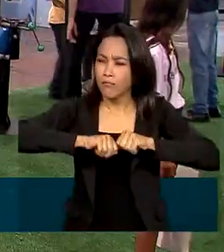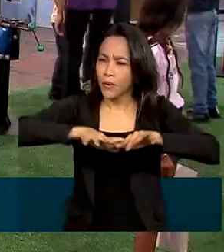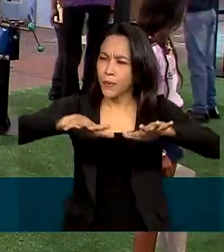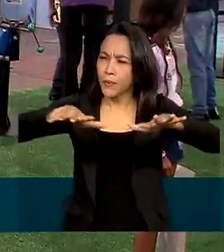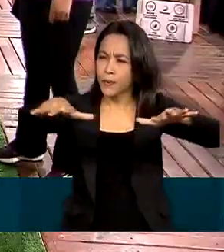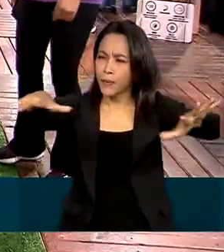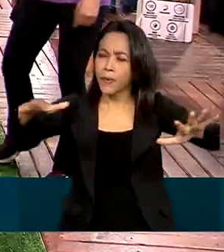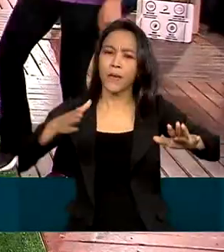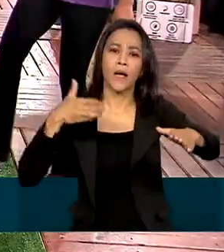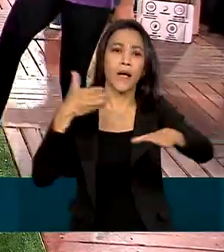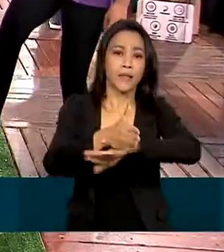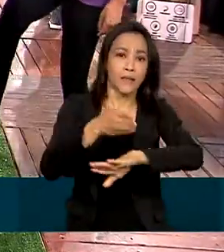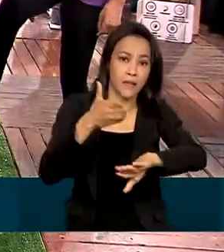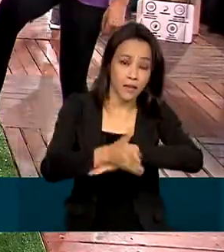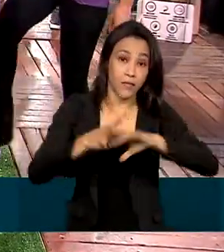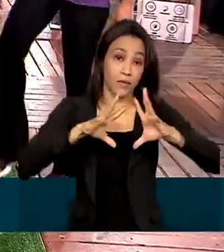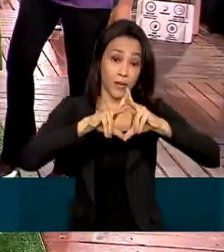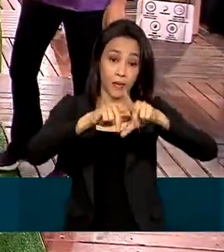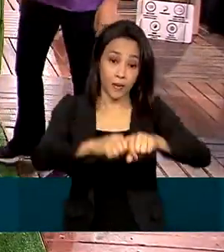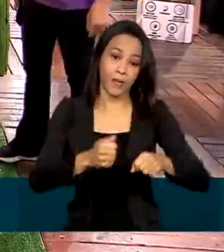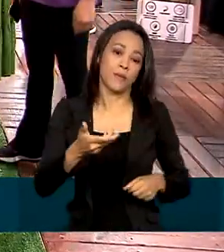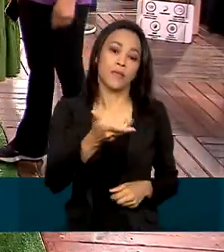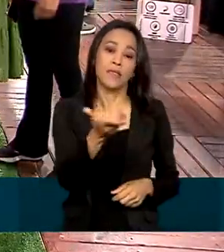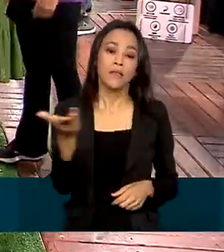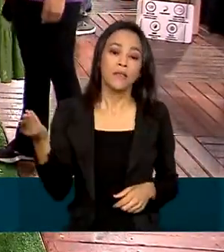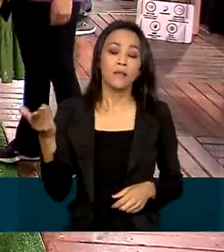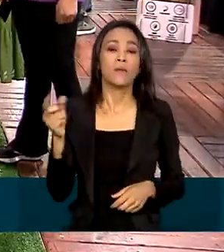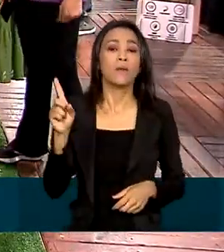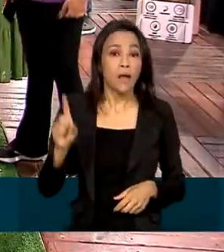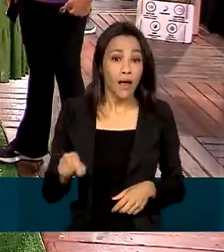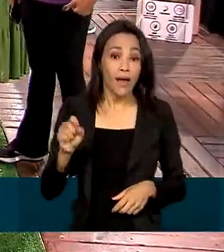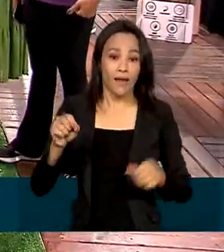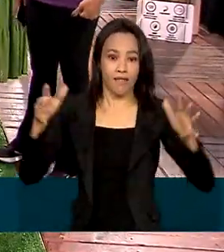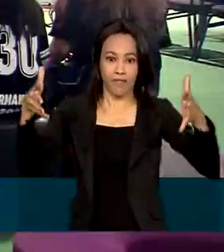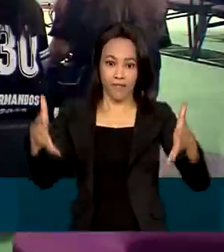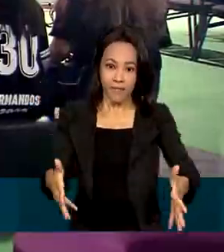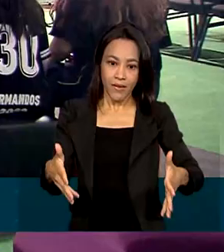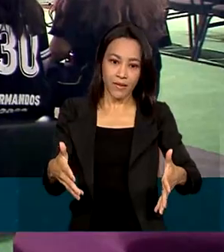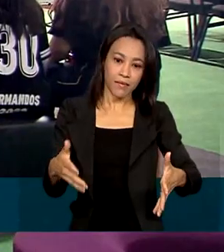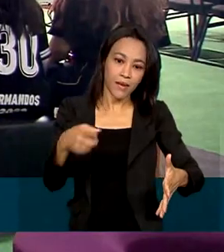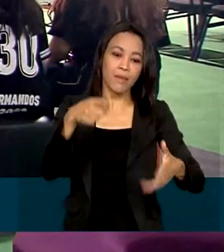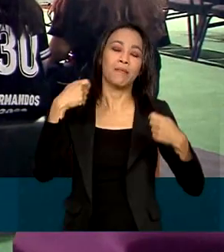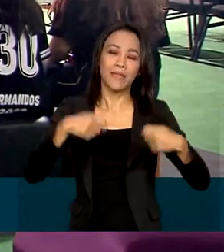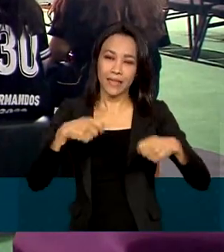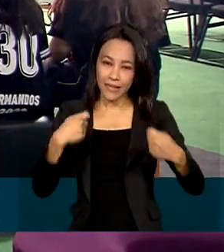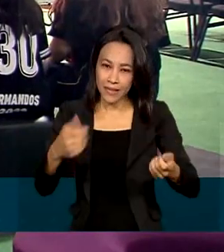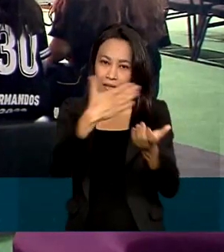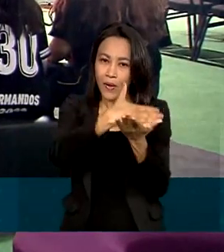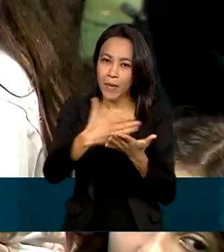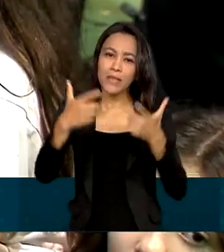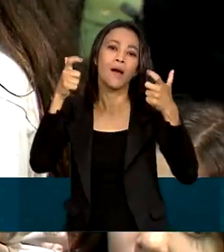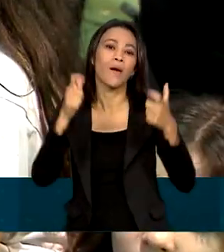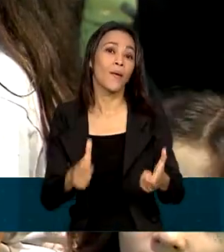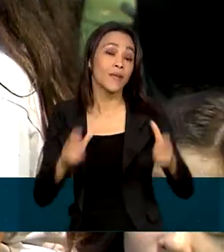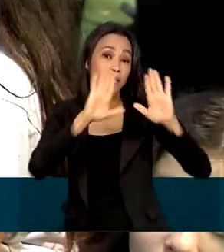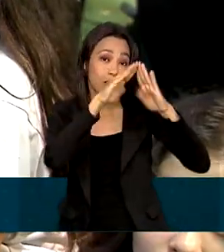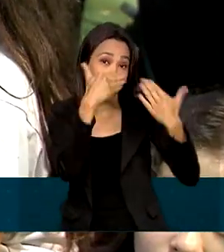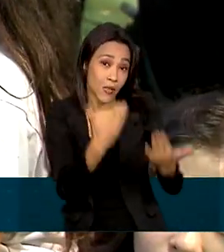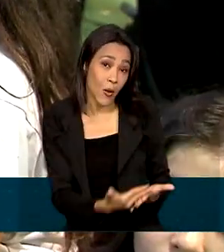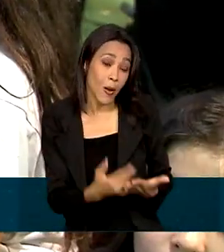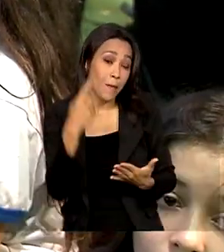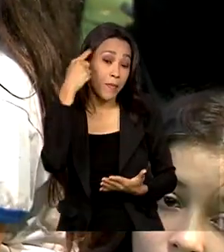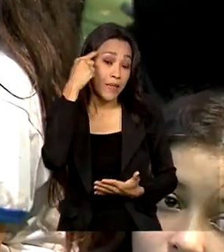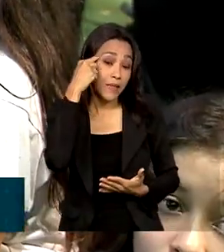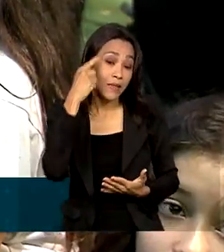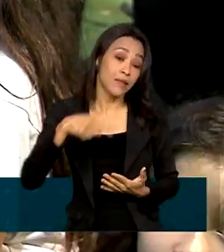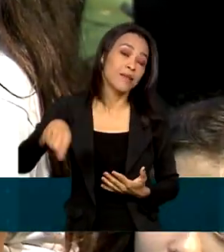para todos, além de fomentar o desejo de fazer parte desse universo, deve começar na escola. Pensando nesse